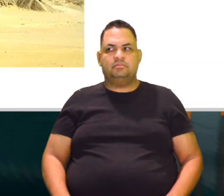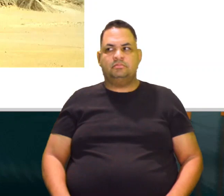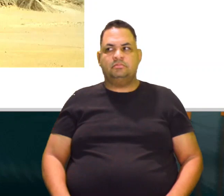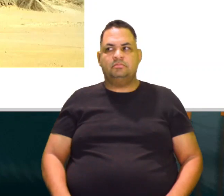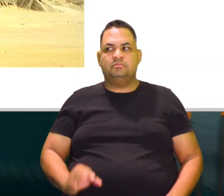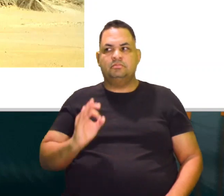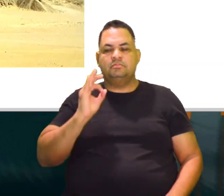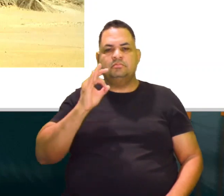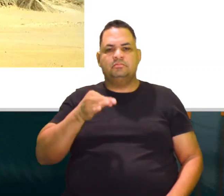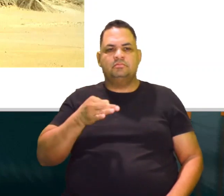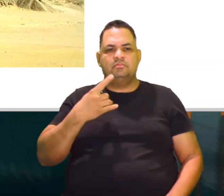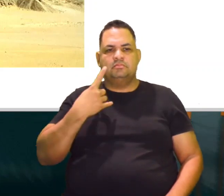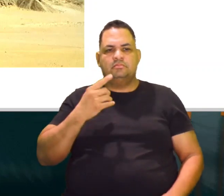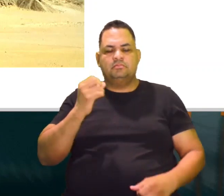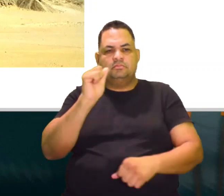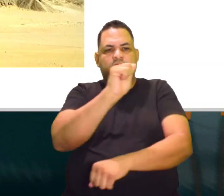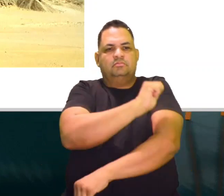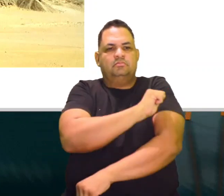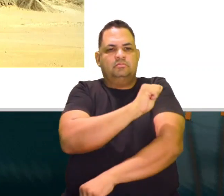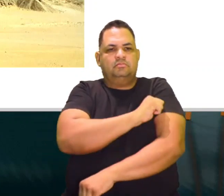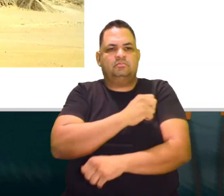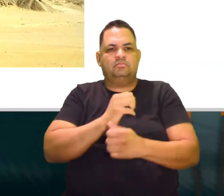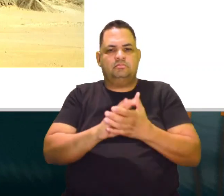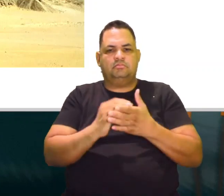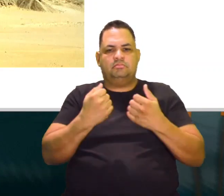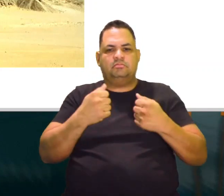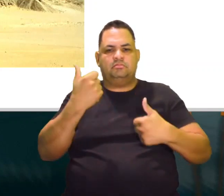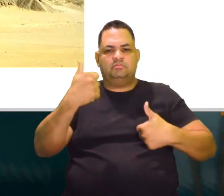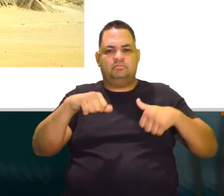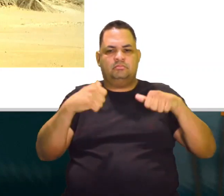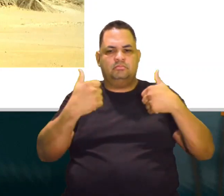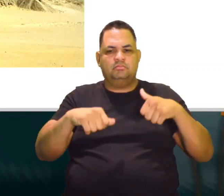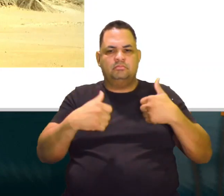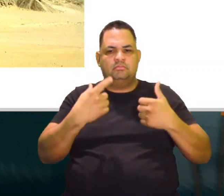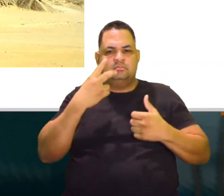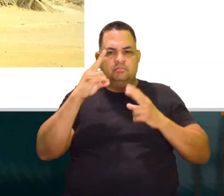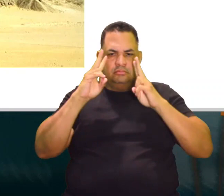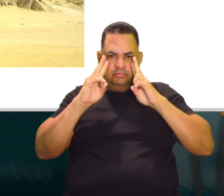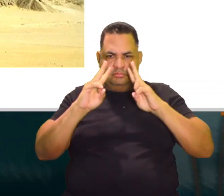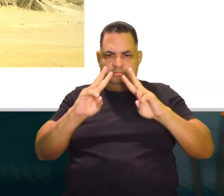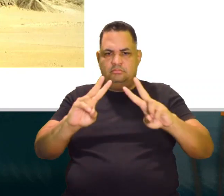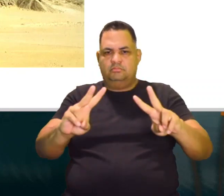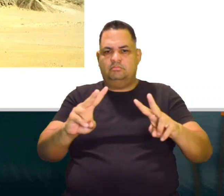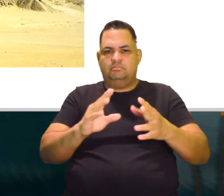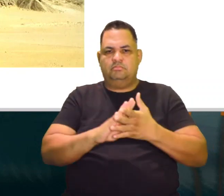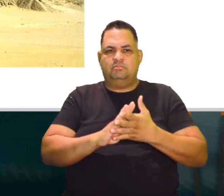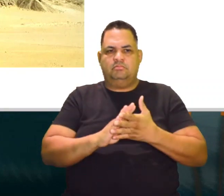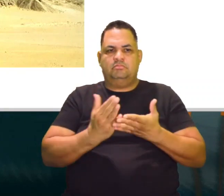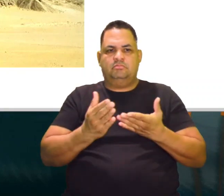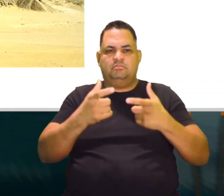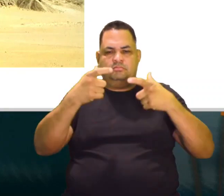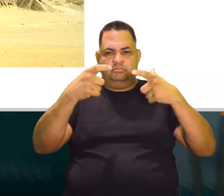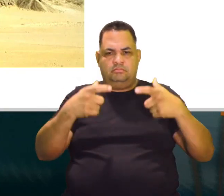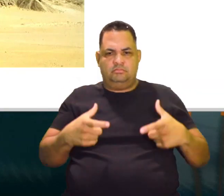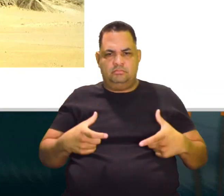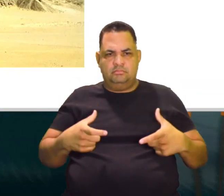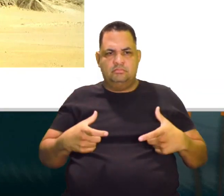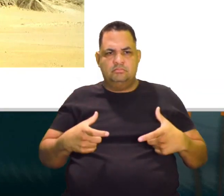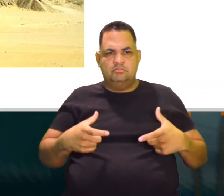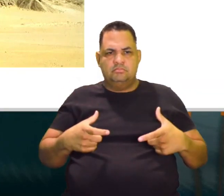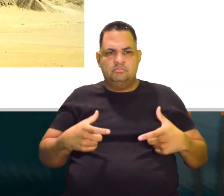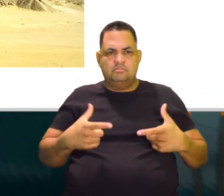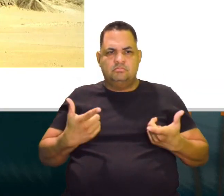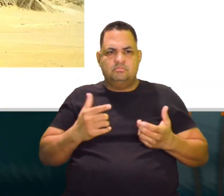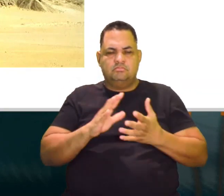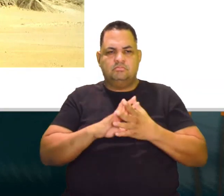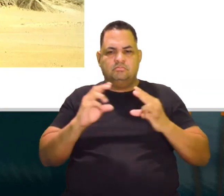certo? Então, estudante, nós podemos avaliar assim, né, de forma visual, que é um local onde essas